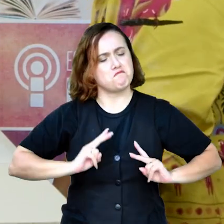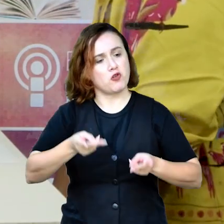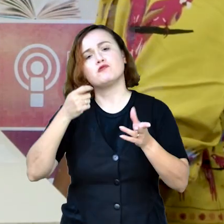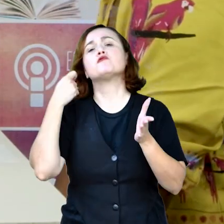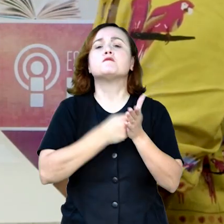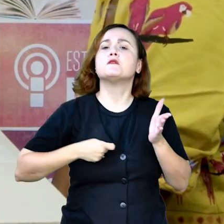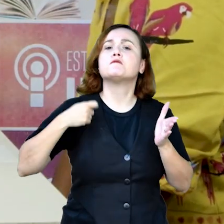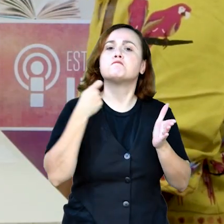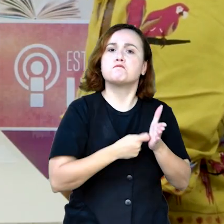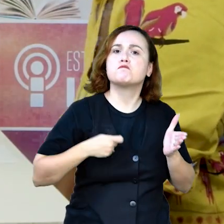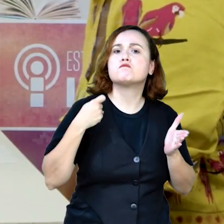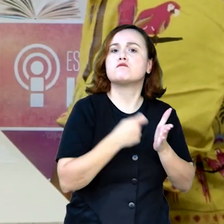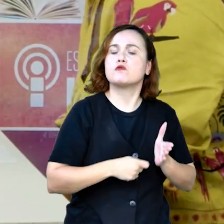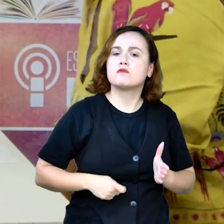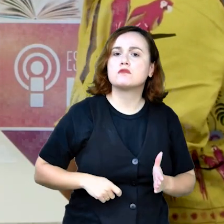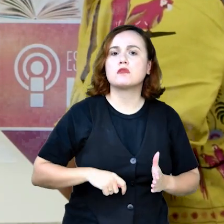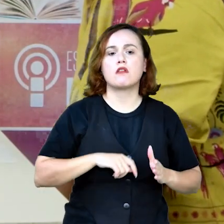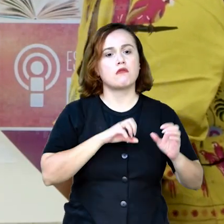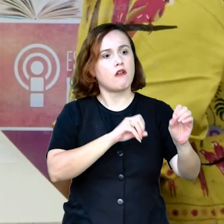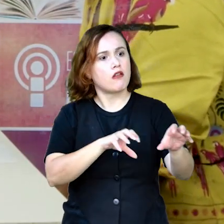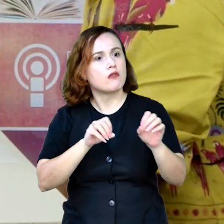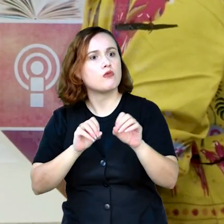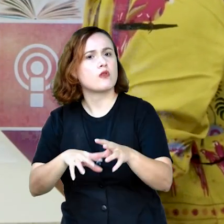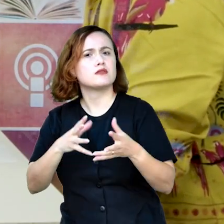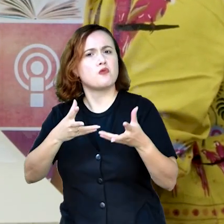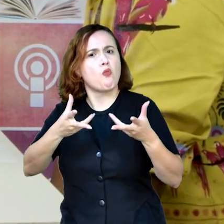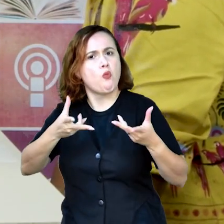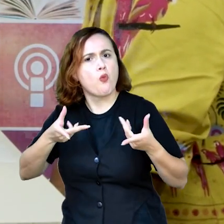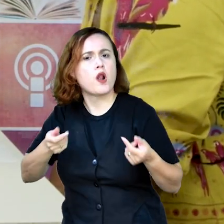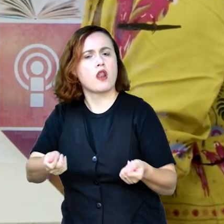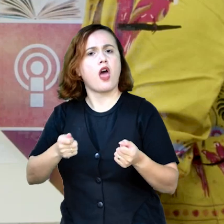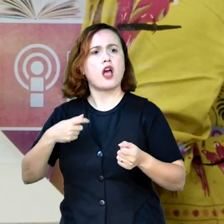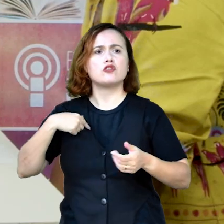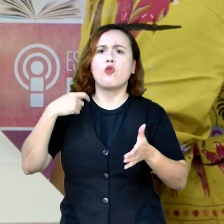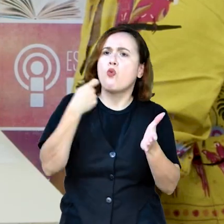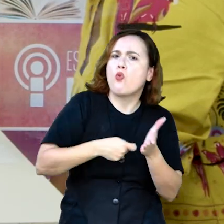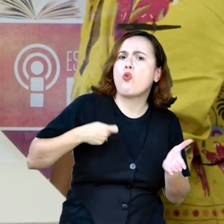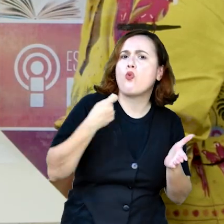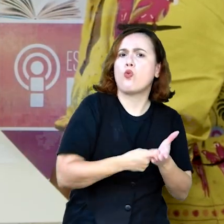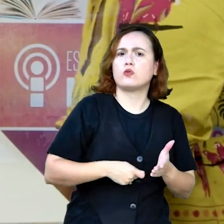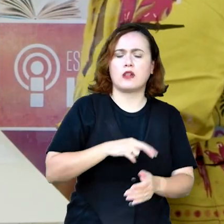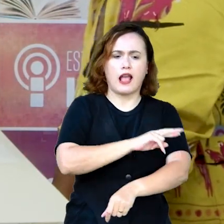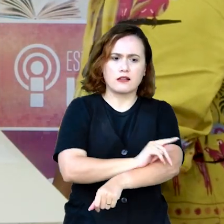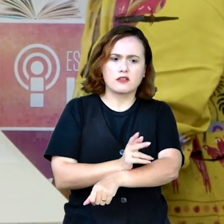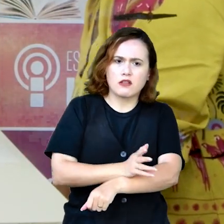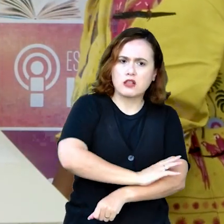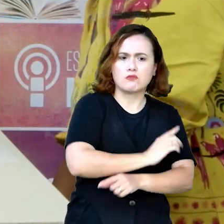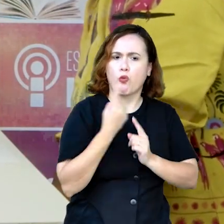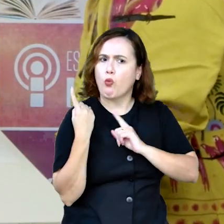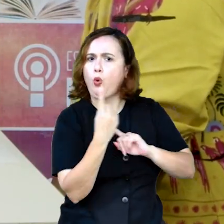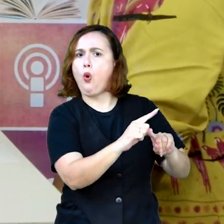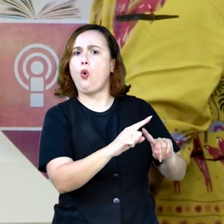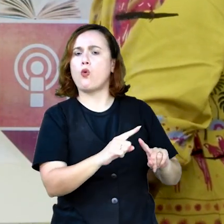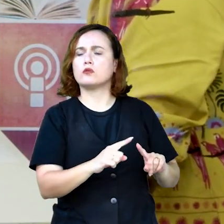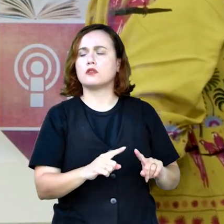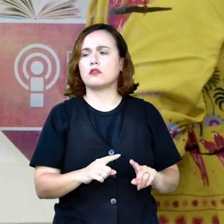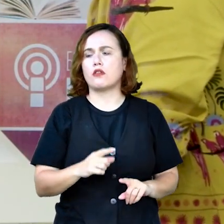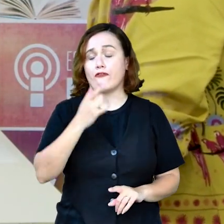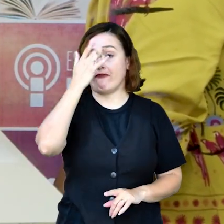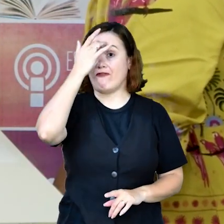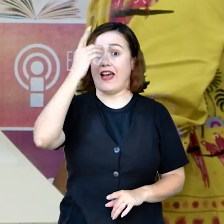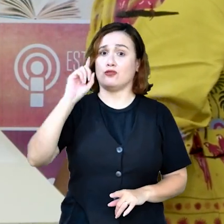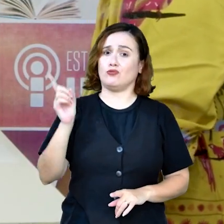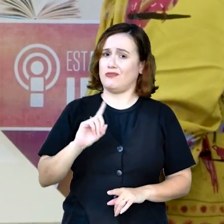qualidade. Enfim, existem muitas lutas aí para a gente encarar. Mas não foi fácil fazer o livro. O livro é resultado